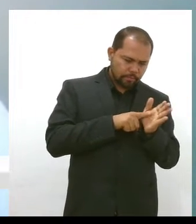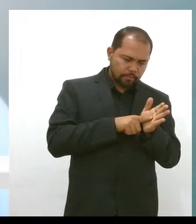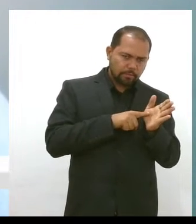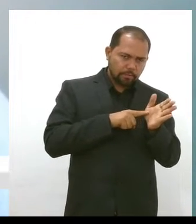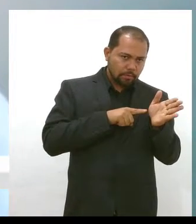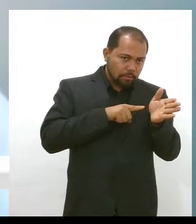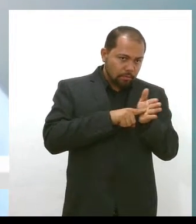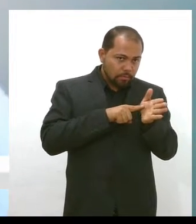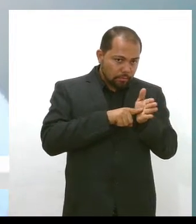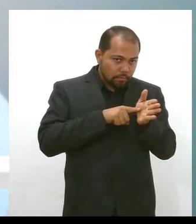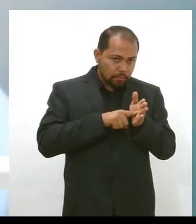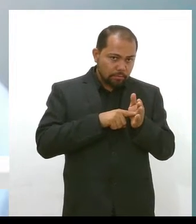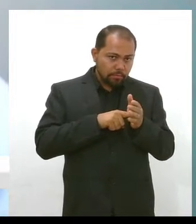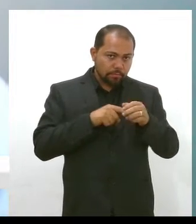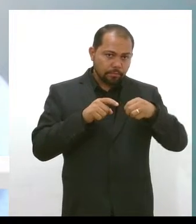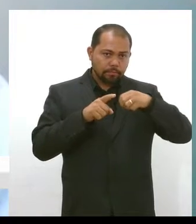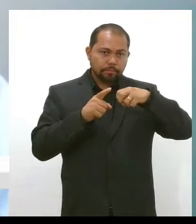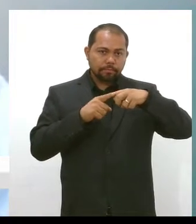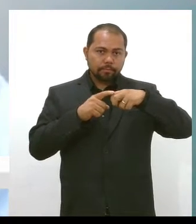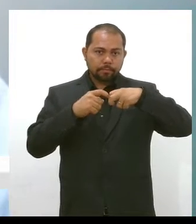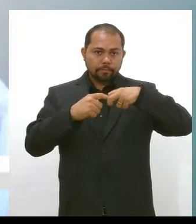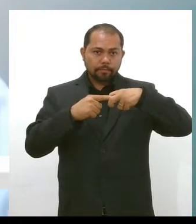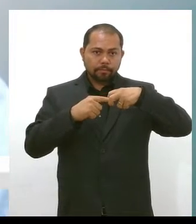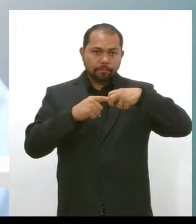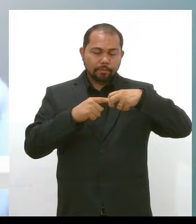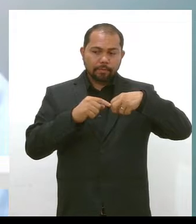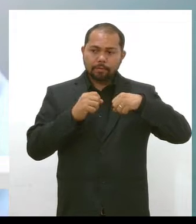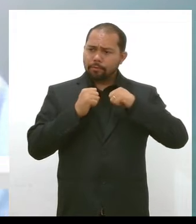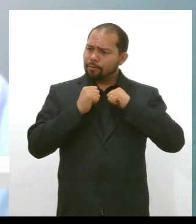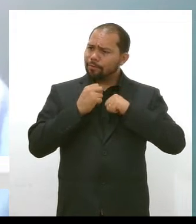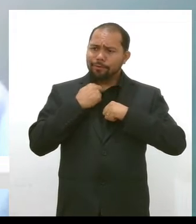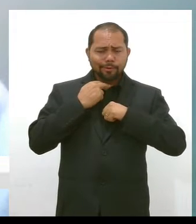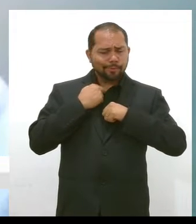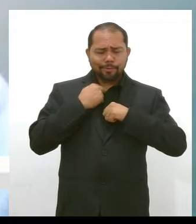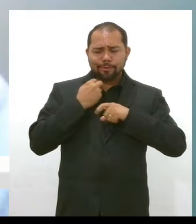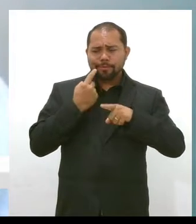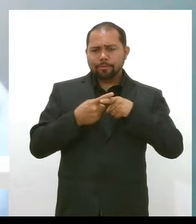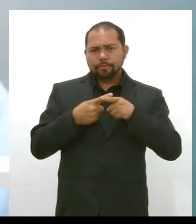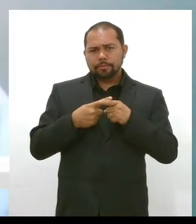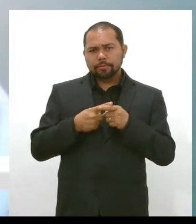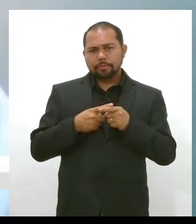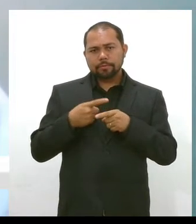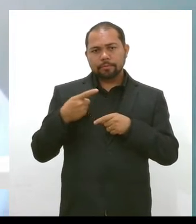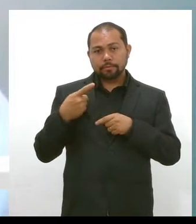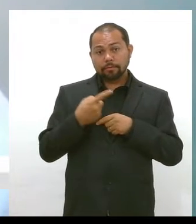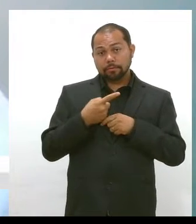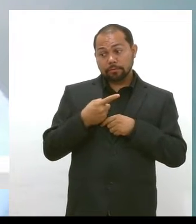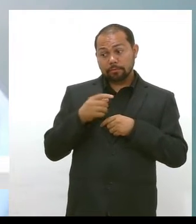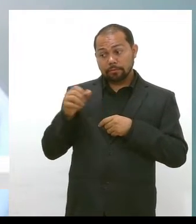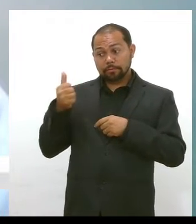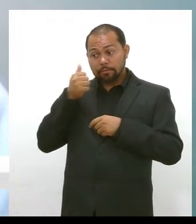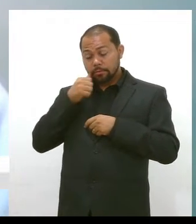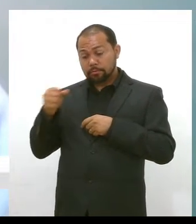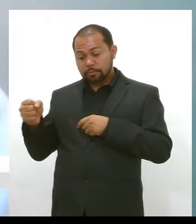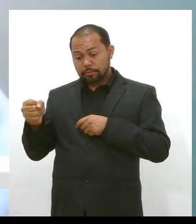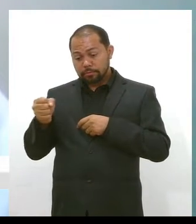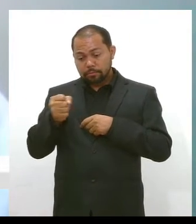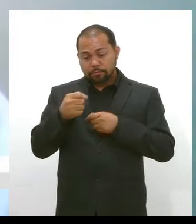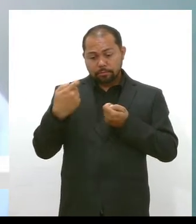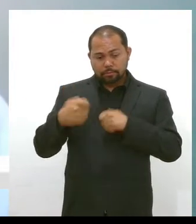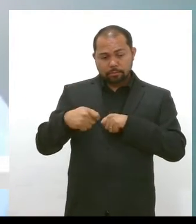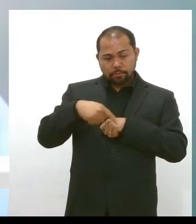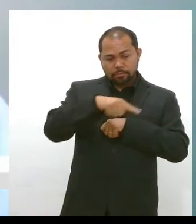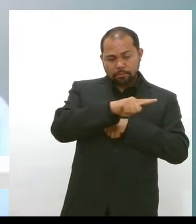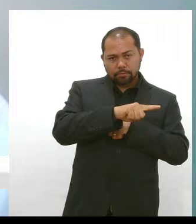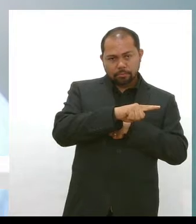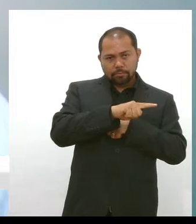Não. Por quê? Essa paciente que vai, que precisa ir para o CAISME, né, são pacientes